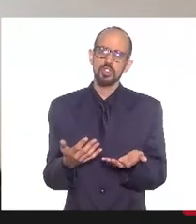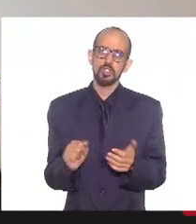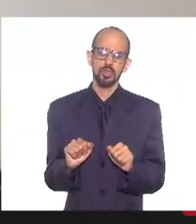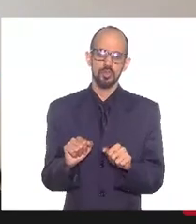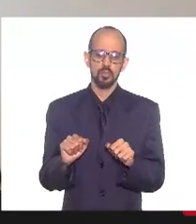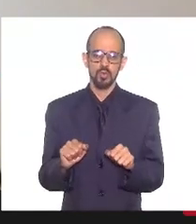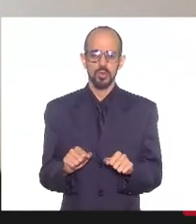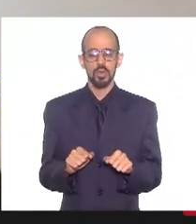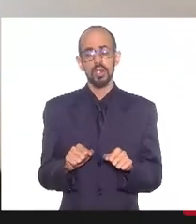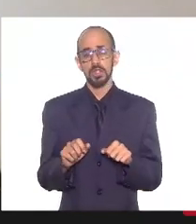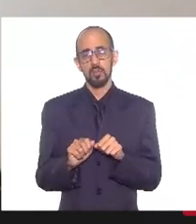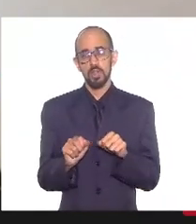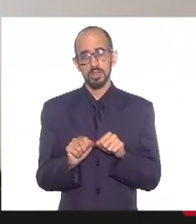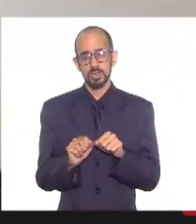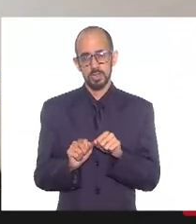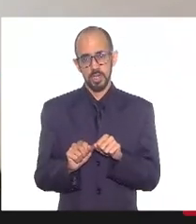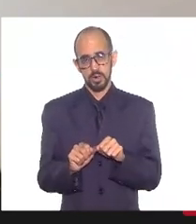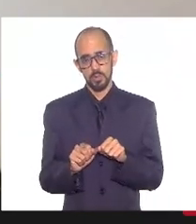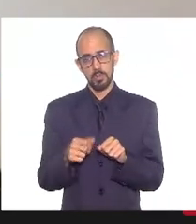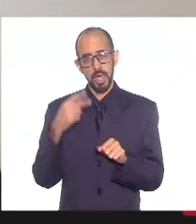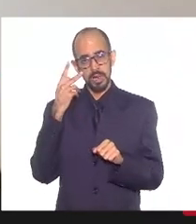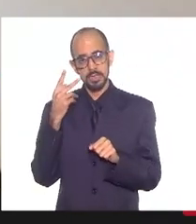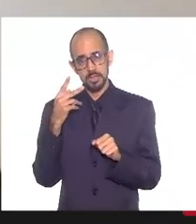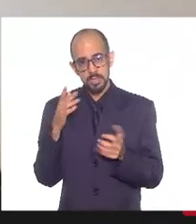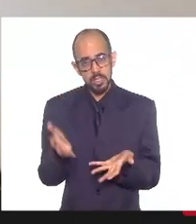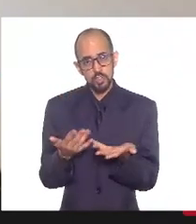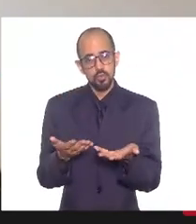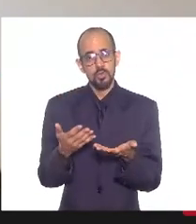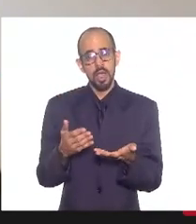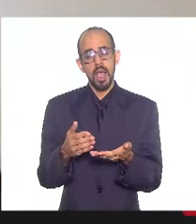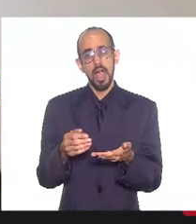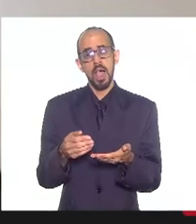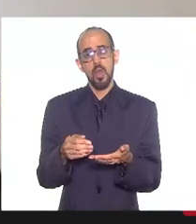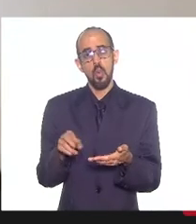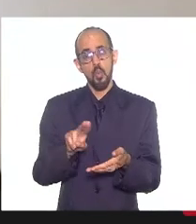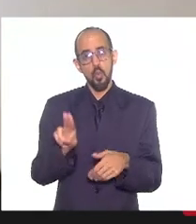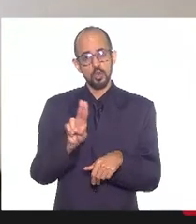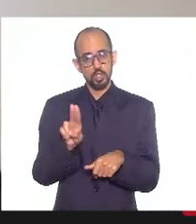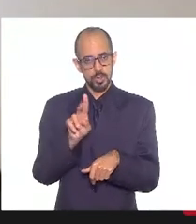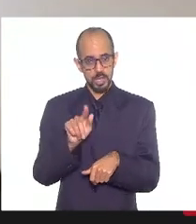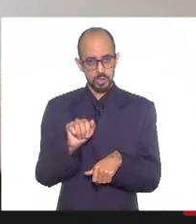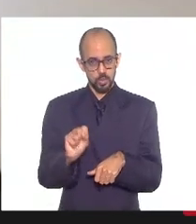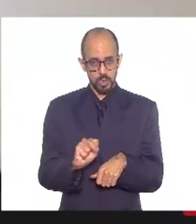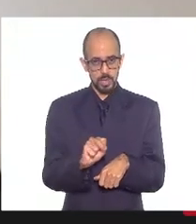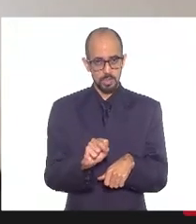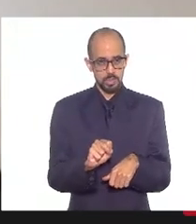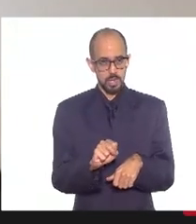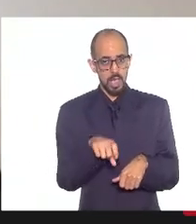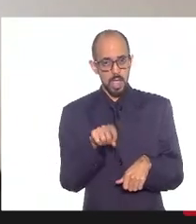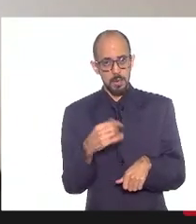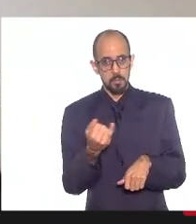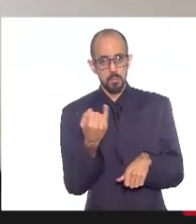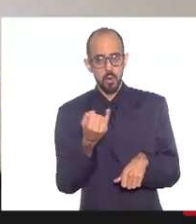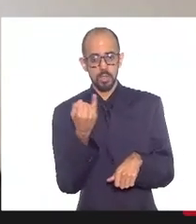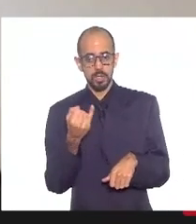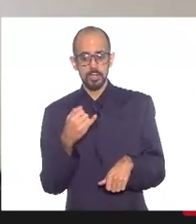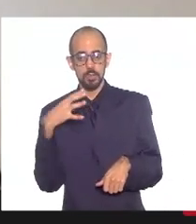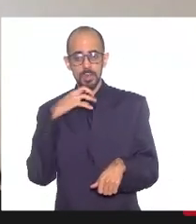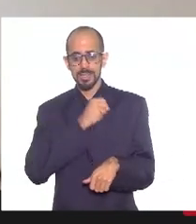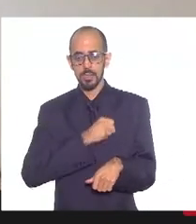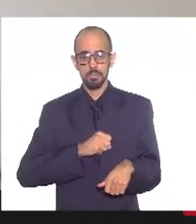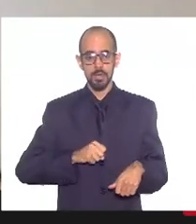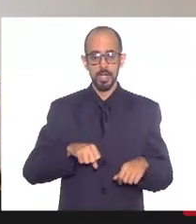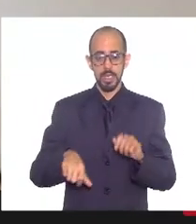está criando para incentivar o consumidor livre. É muito importante entender que o mercado que a Lei do Gás